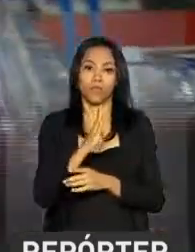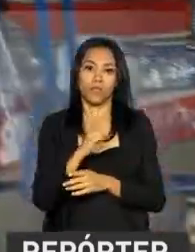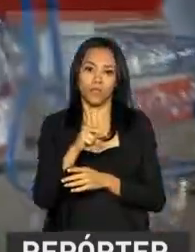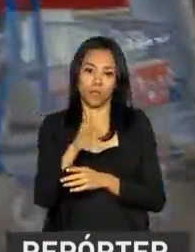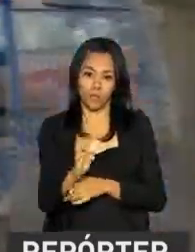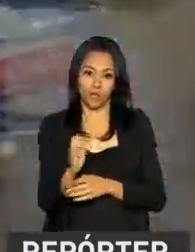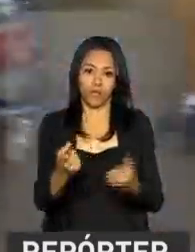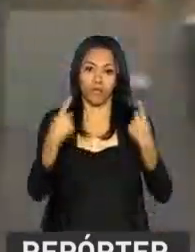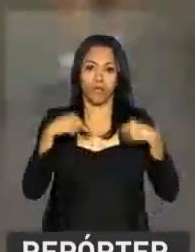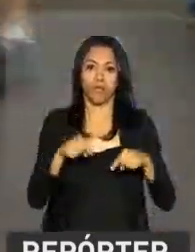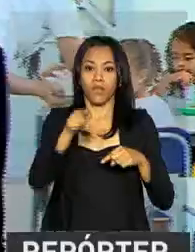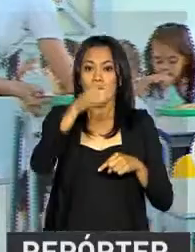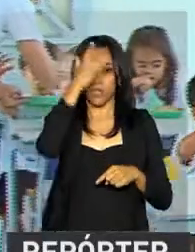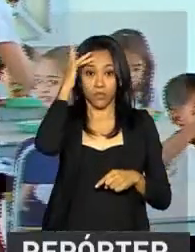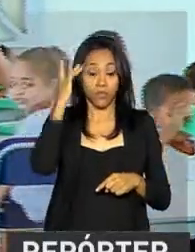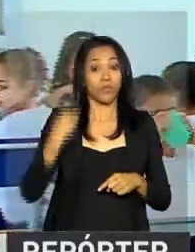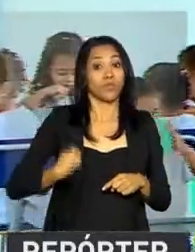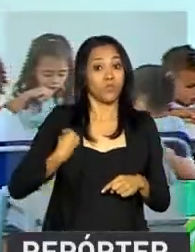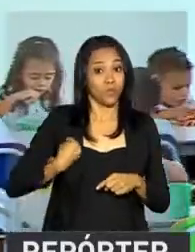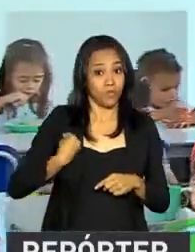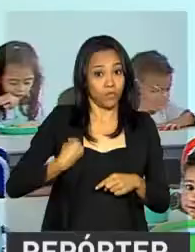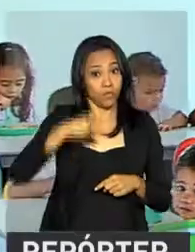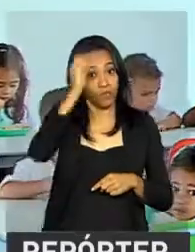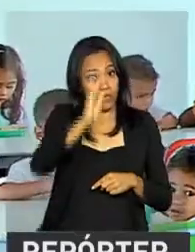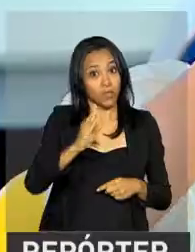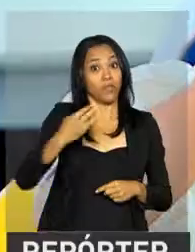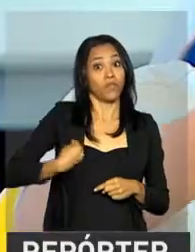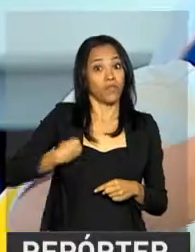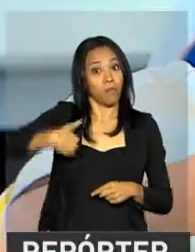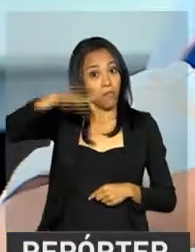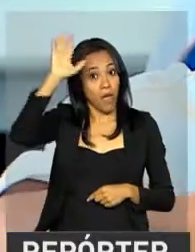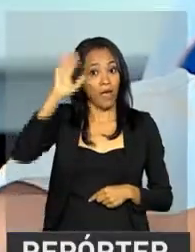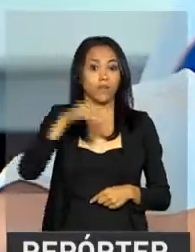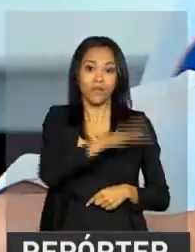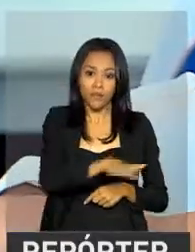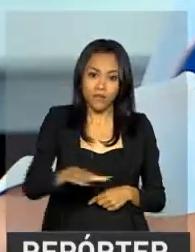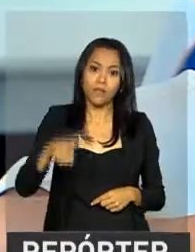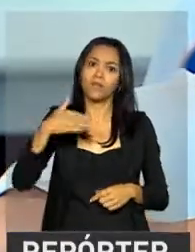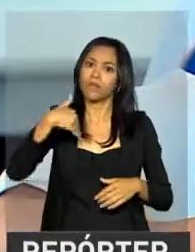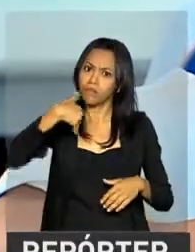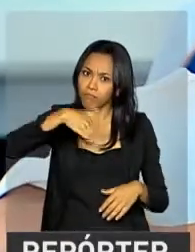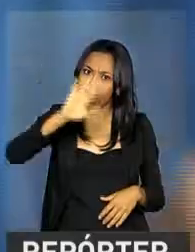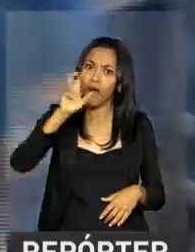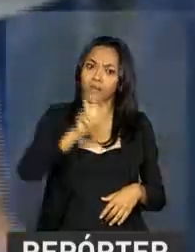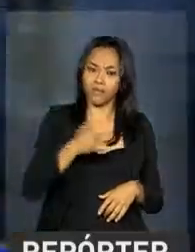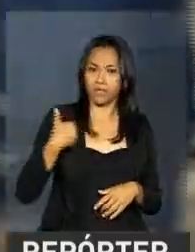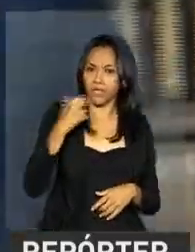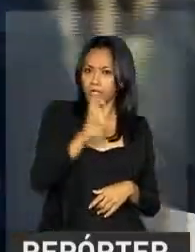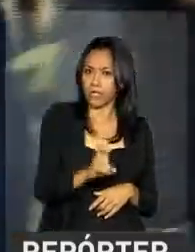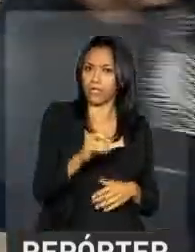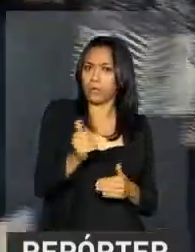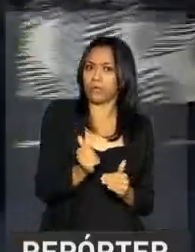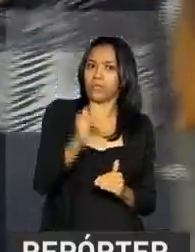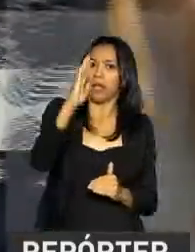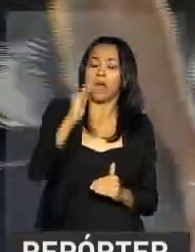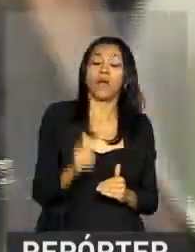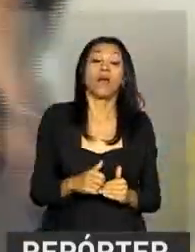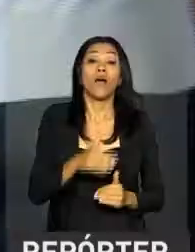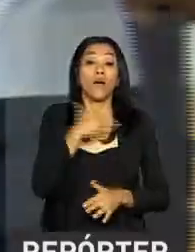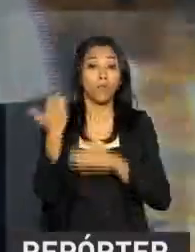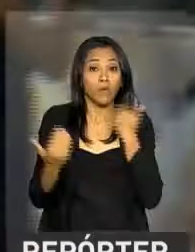brasileiros estão vivendo mais e as crianças têm mais chances de ir além dos cinco anos de idade a tábua da mortalidade